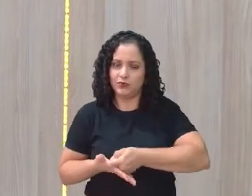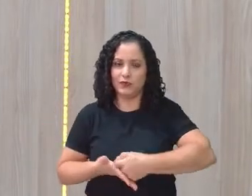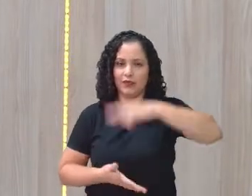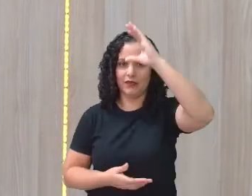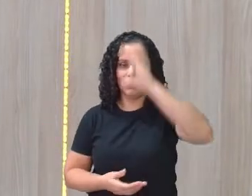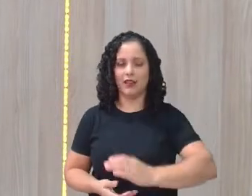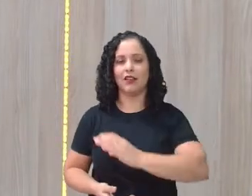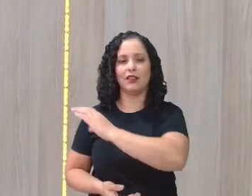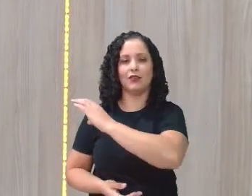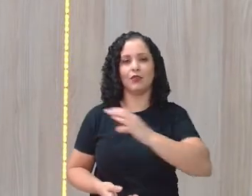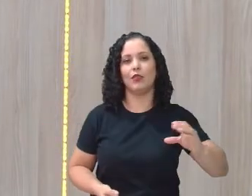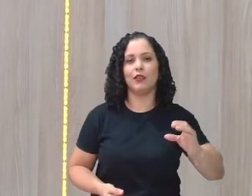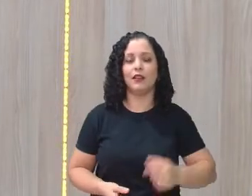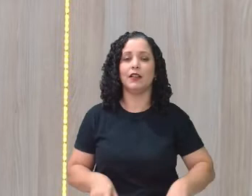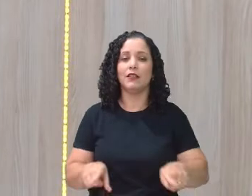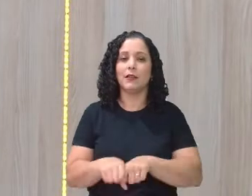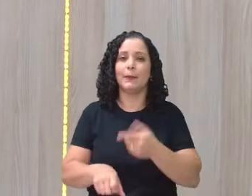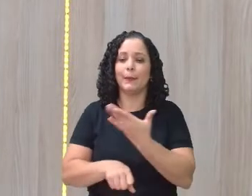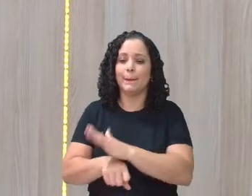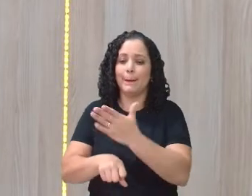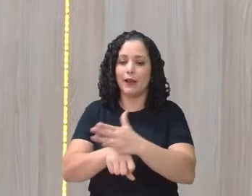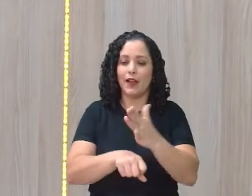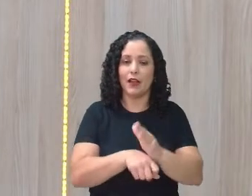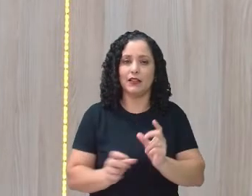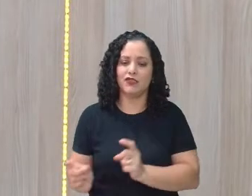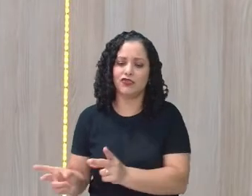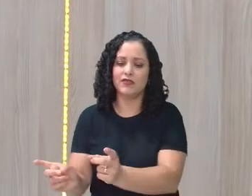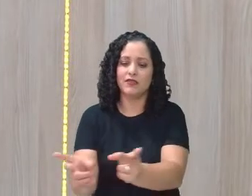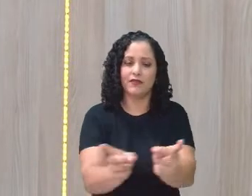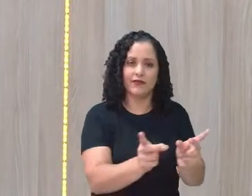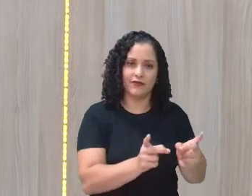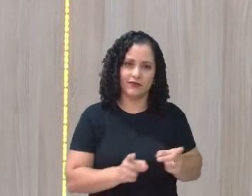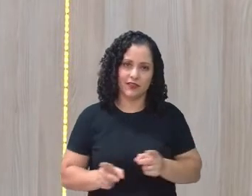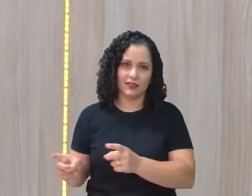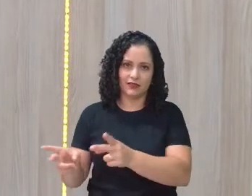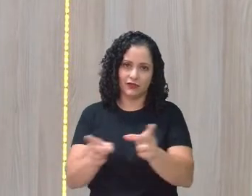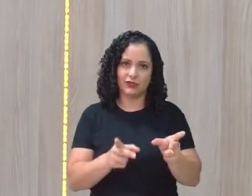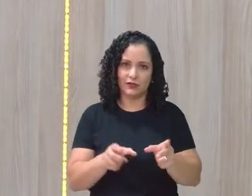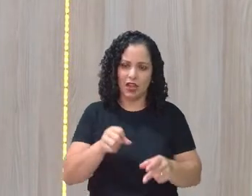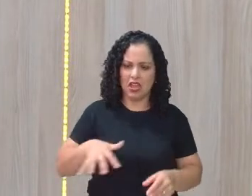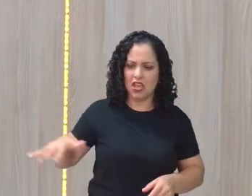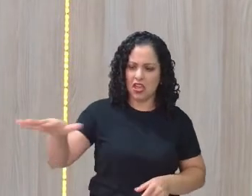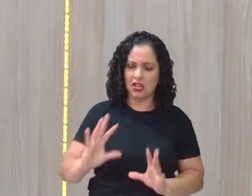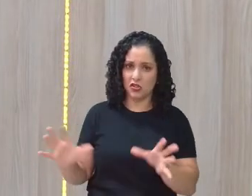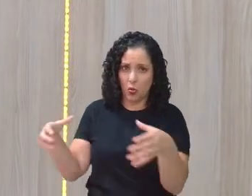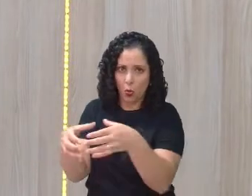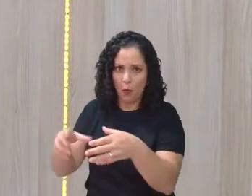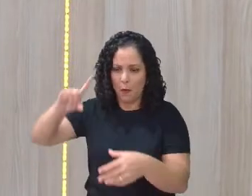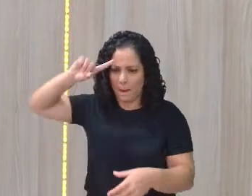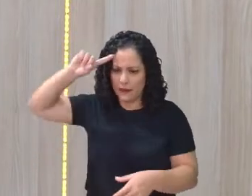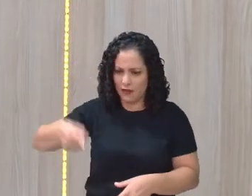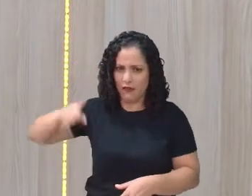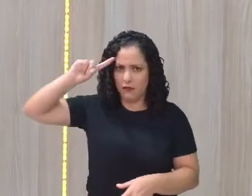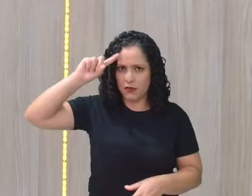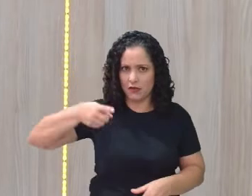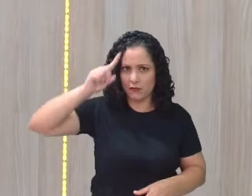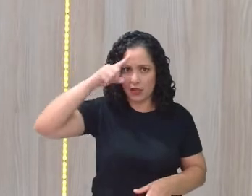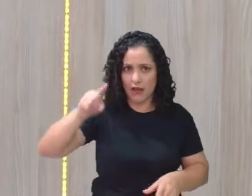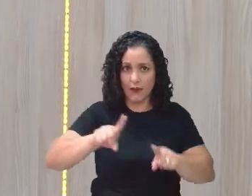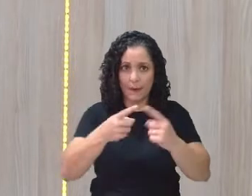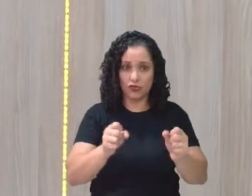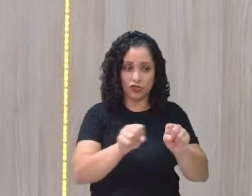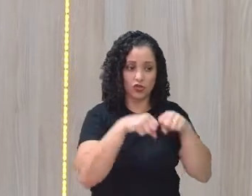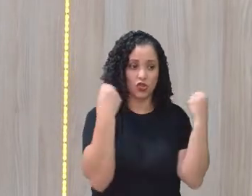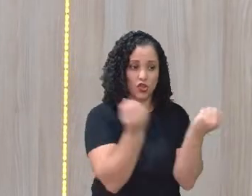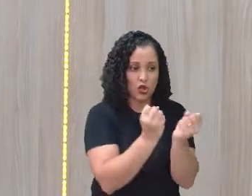Católica e as práticas de mercado, mercantilista. Então, eles comandavam tudo. Ninguém, né, na